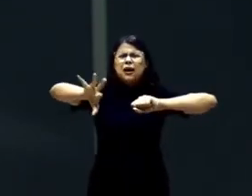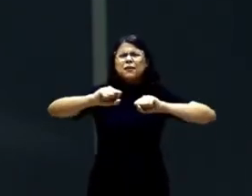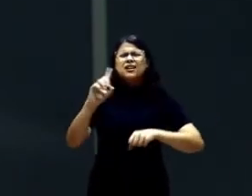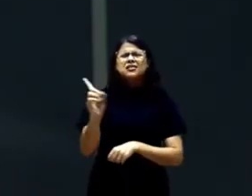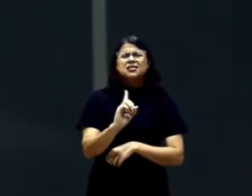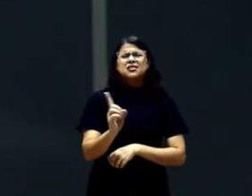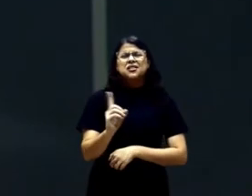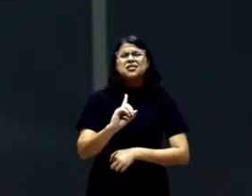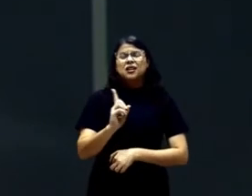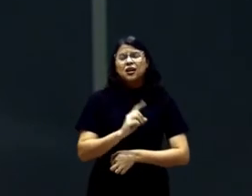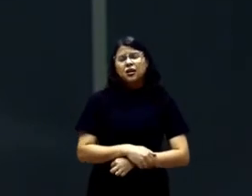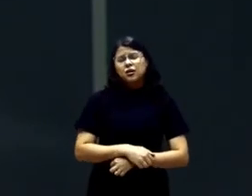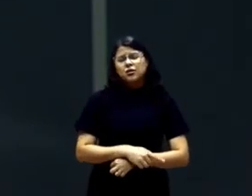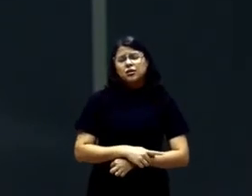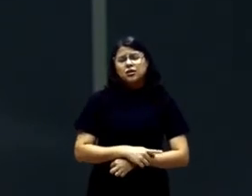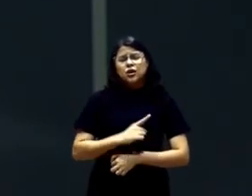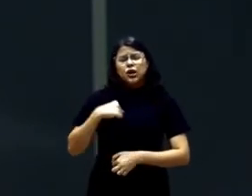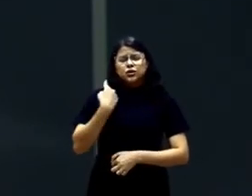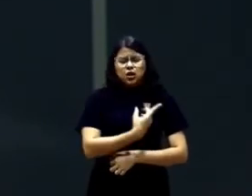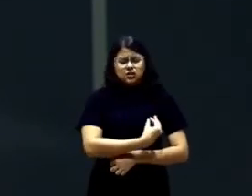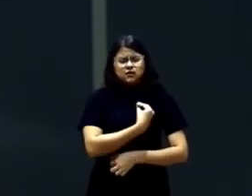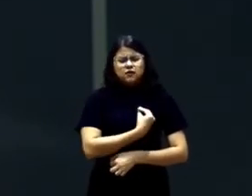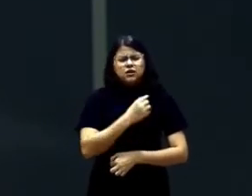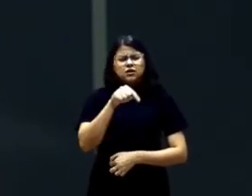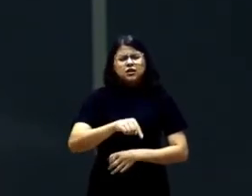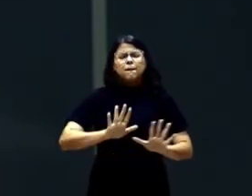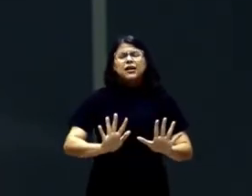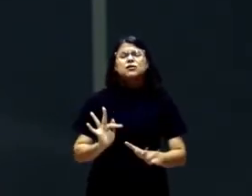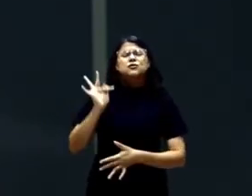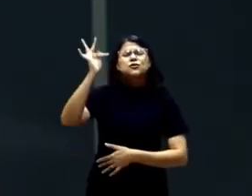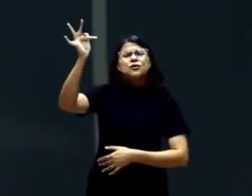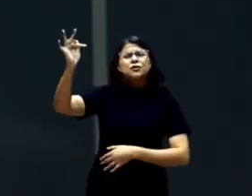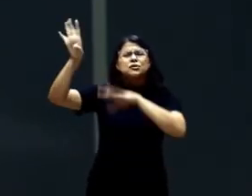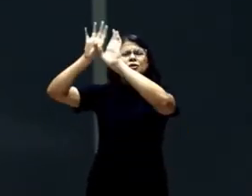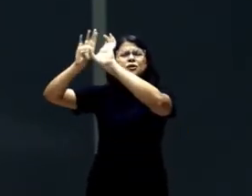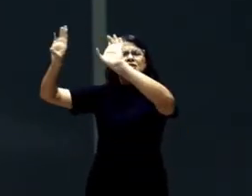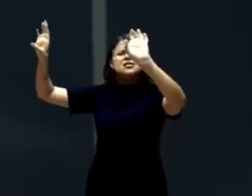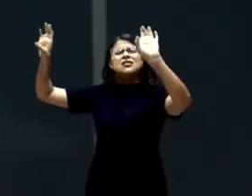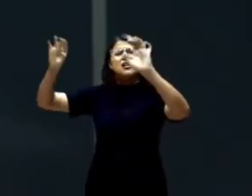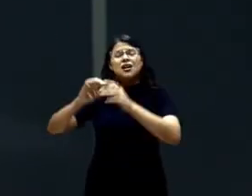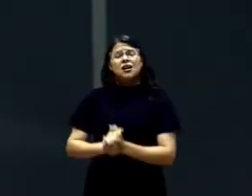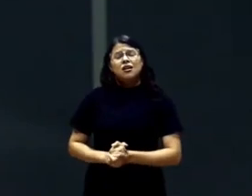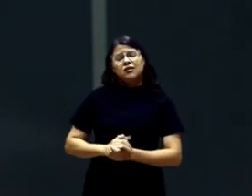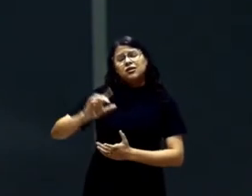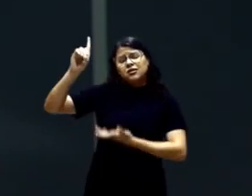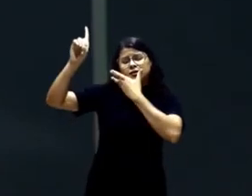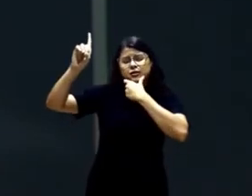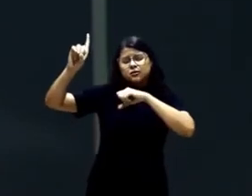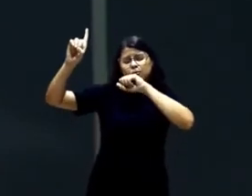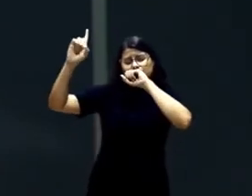forasteiros. Somos forasteiros. Ajude-nos, ó Pai, a